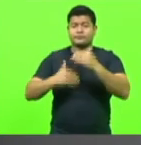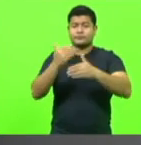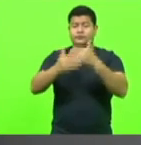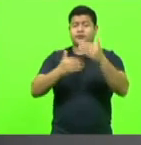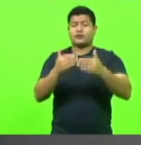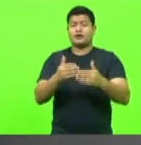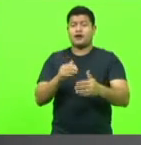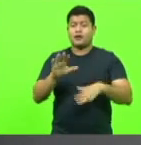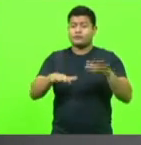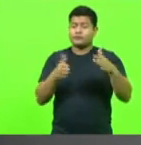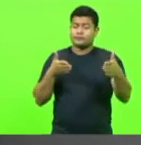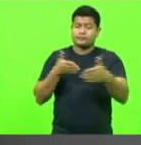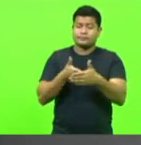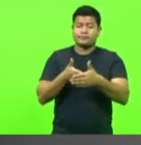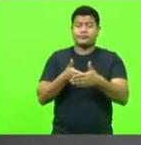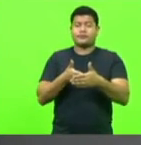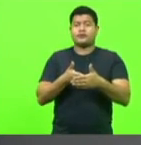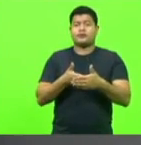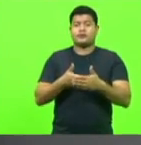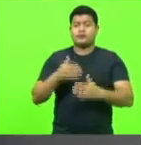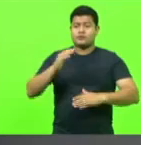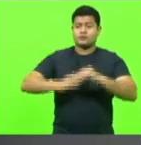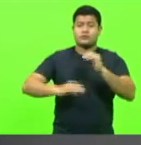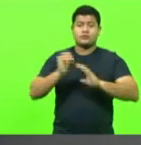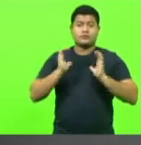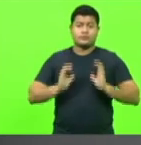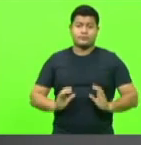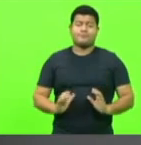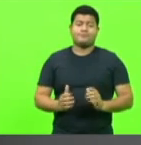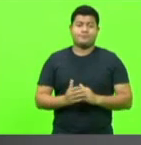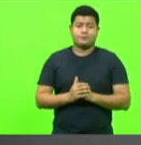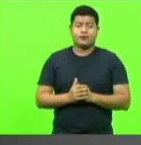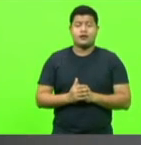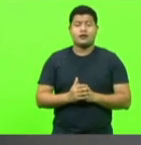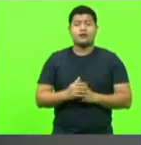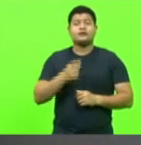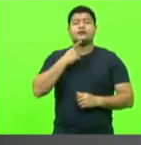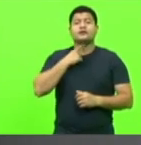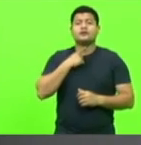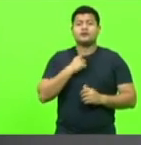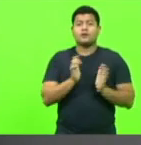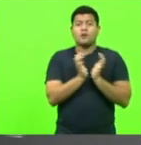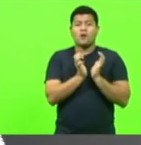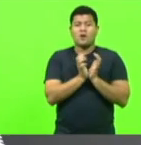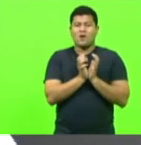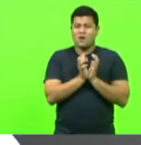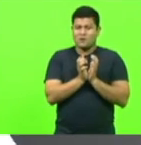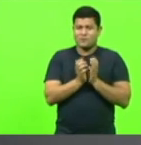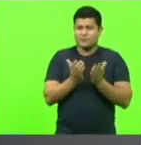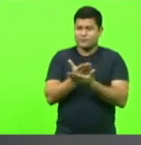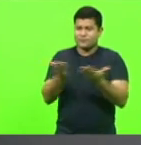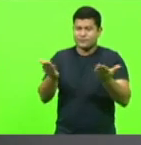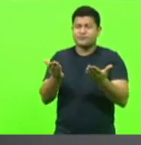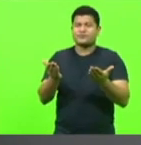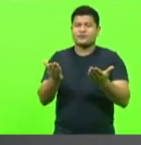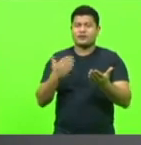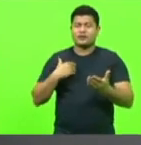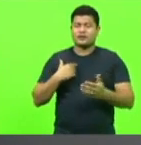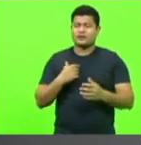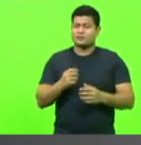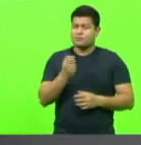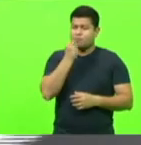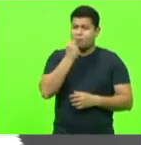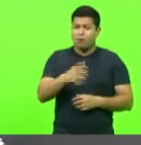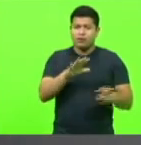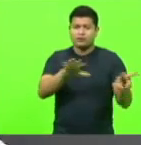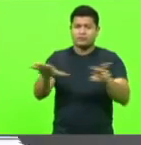da Cidadania se desejamos de coração a todas as apaes uma excelente semana de conscientização